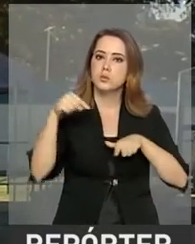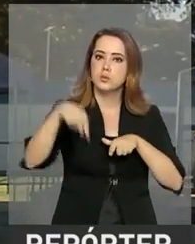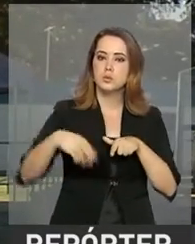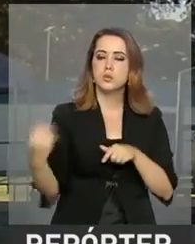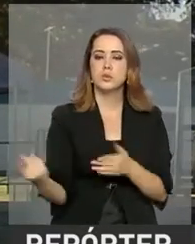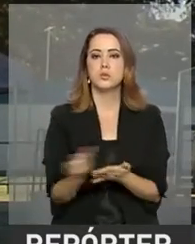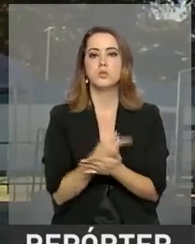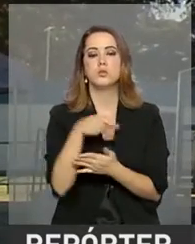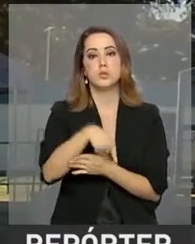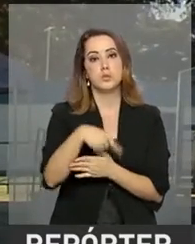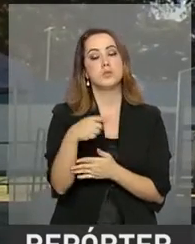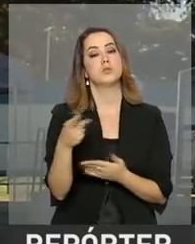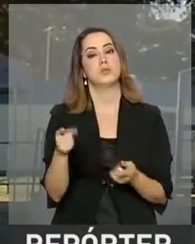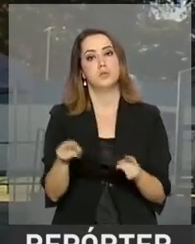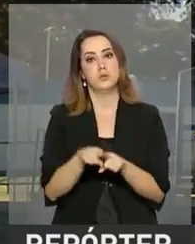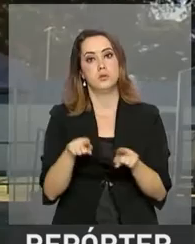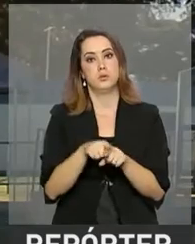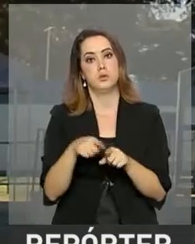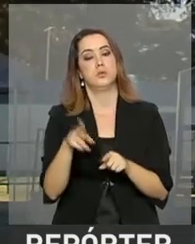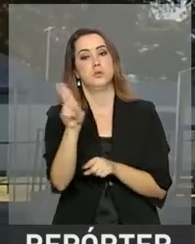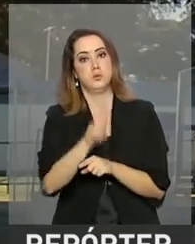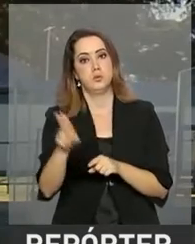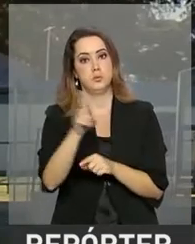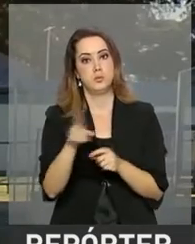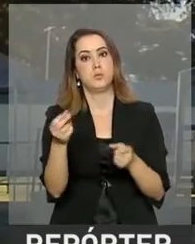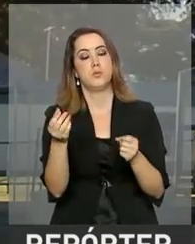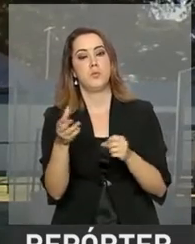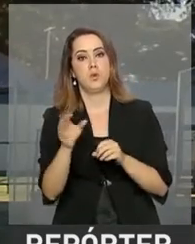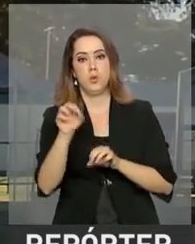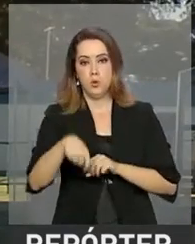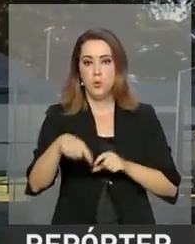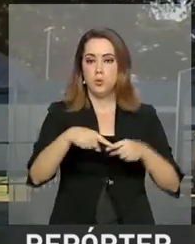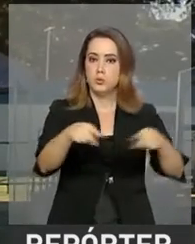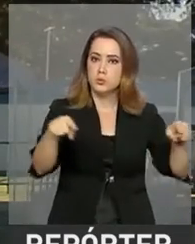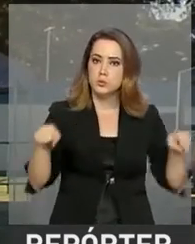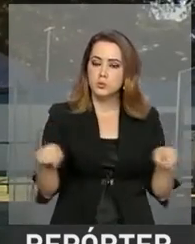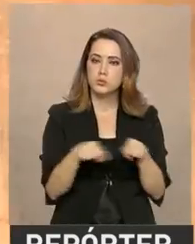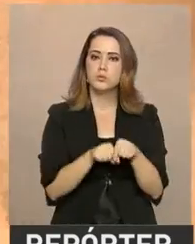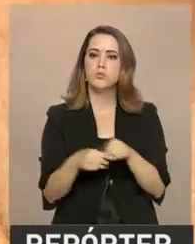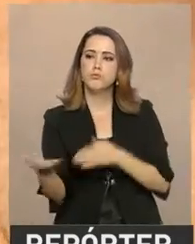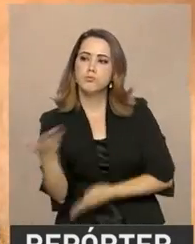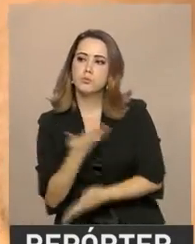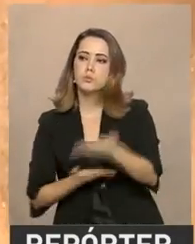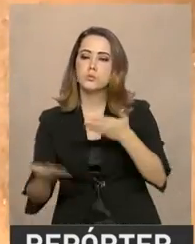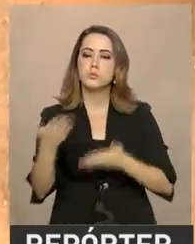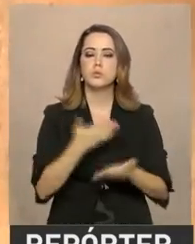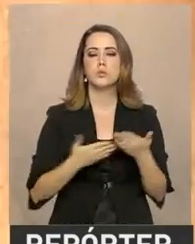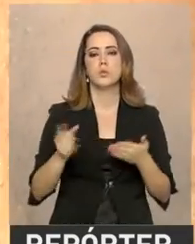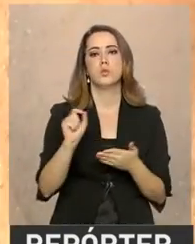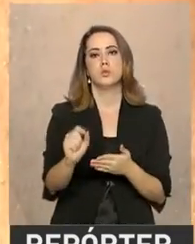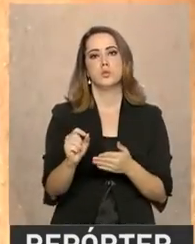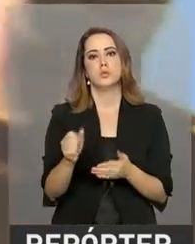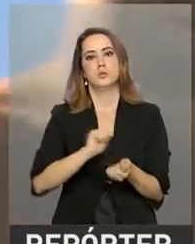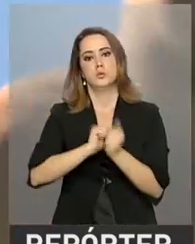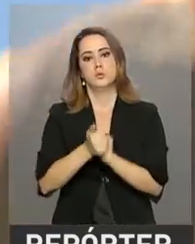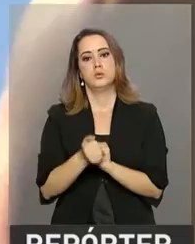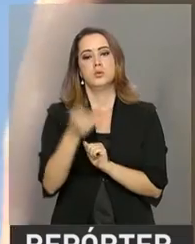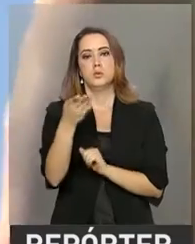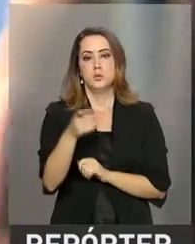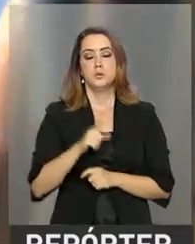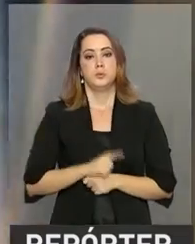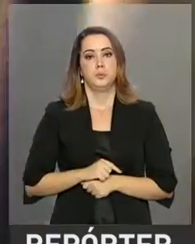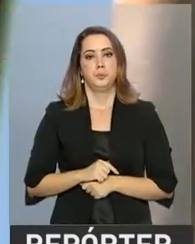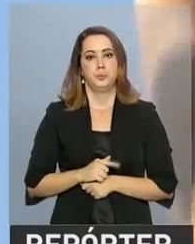e usam a estrutura também. Isso ajuda no intercâmbio cultural do esporte. Para o atleta Grant Neal, o espaço